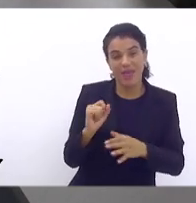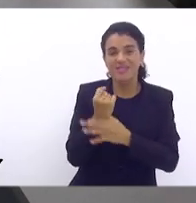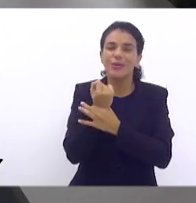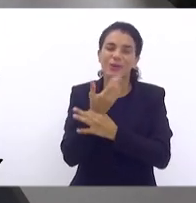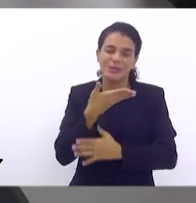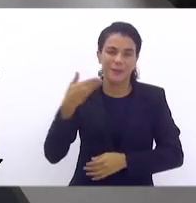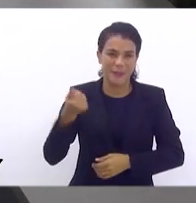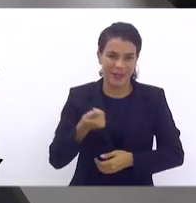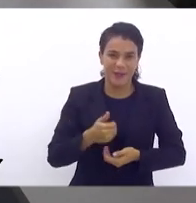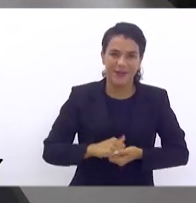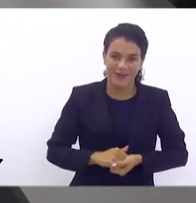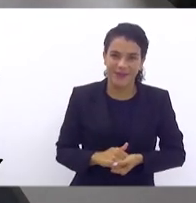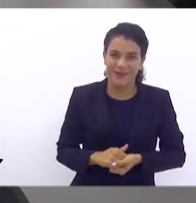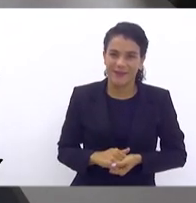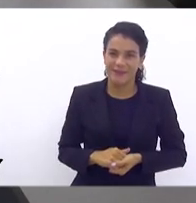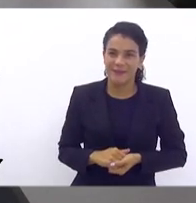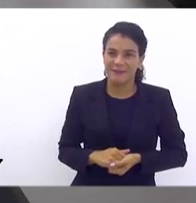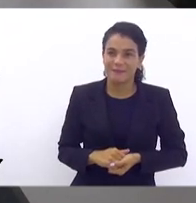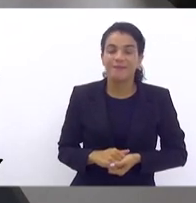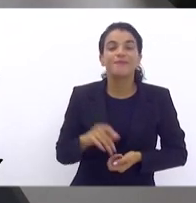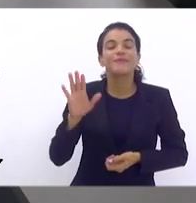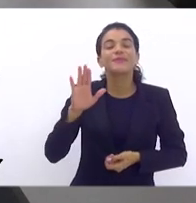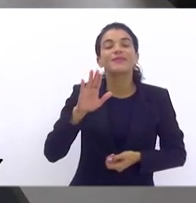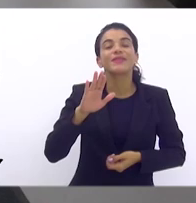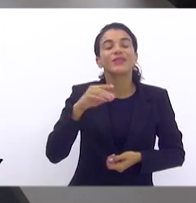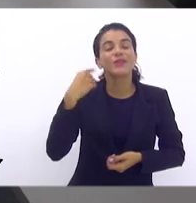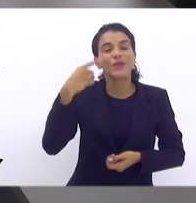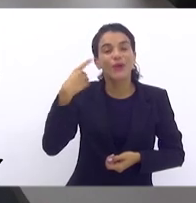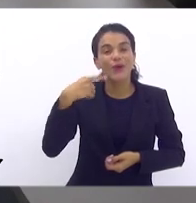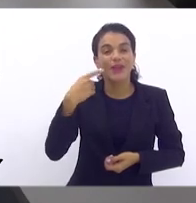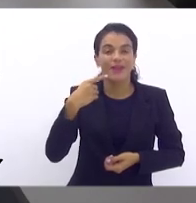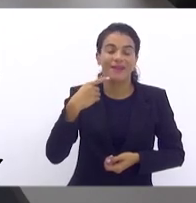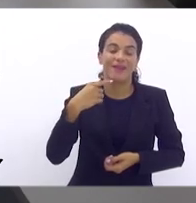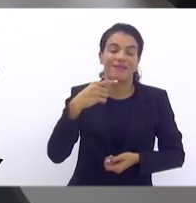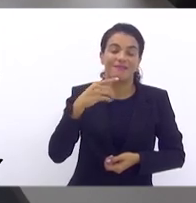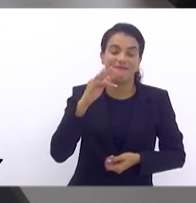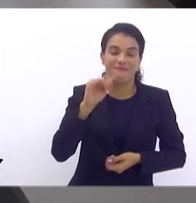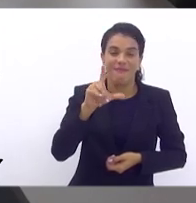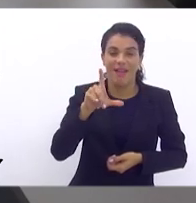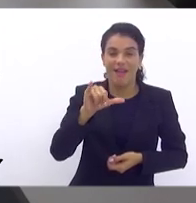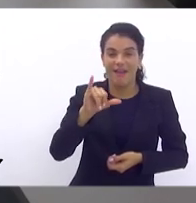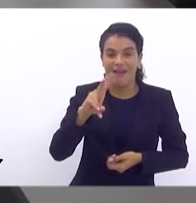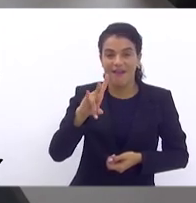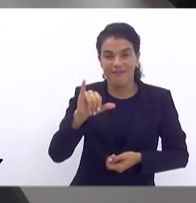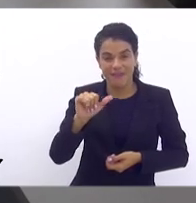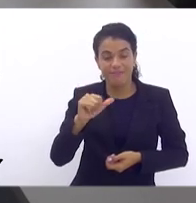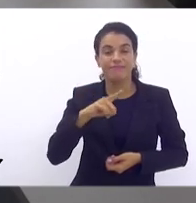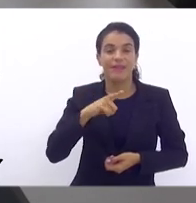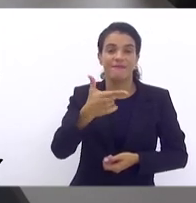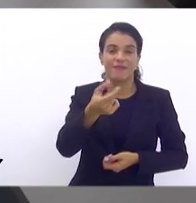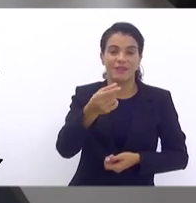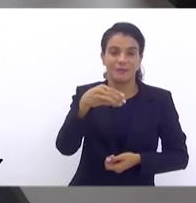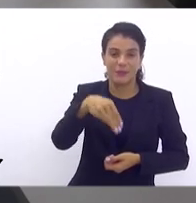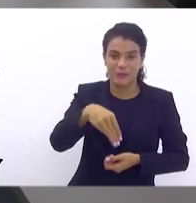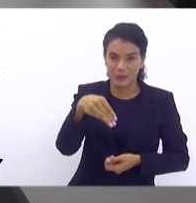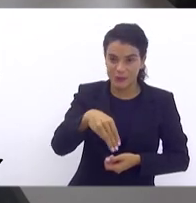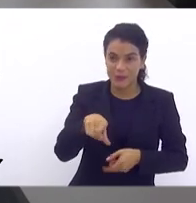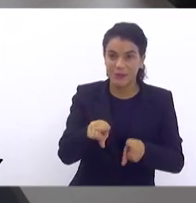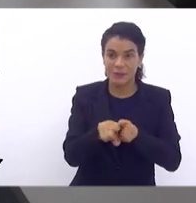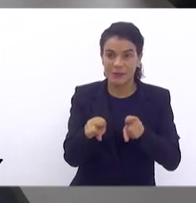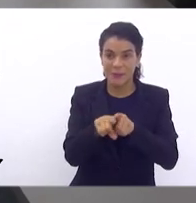exatamente e Doutora Flávia Sara tem 20 minutos e pedindo que também não esqueça da pergunta da deputada